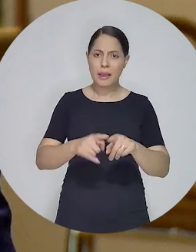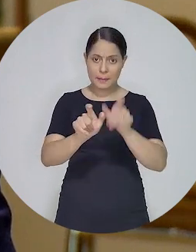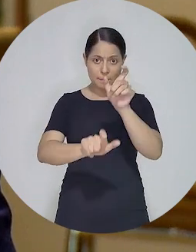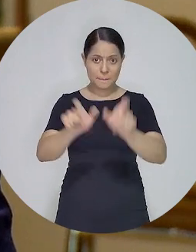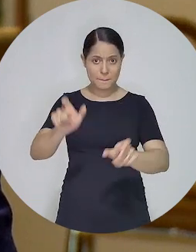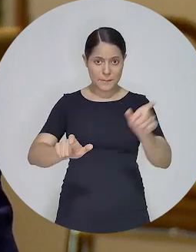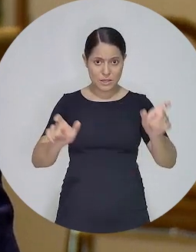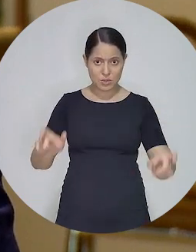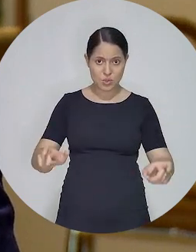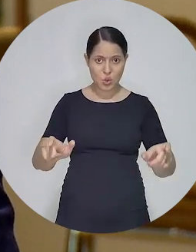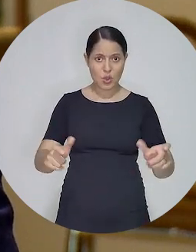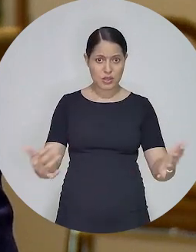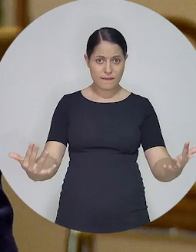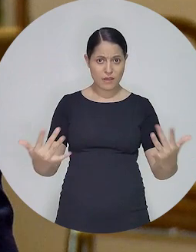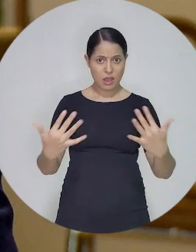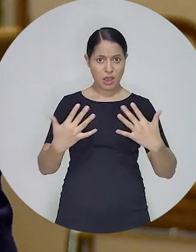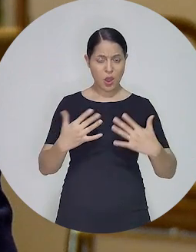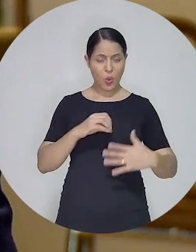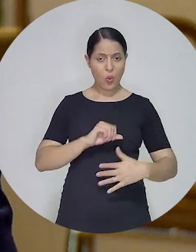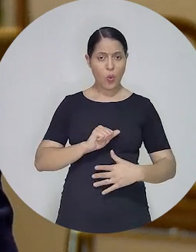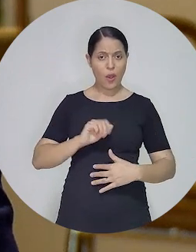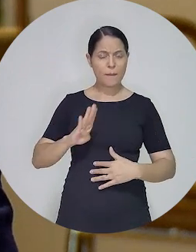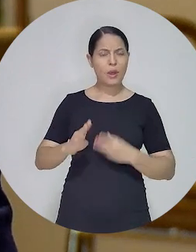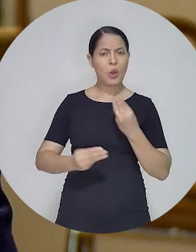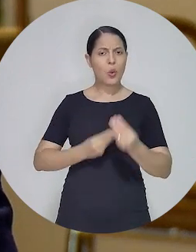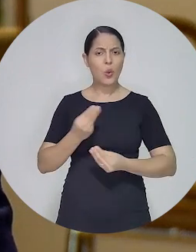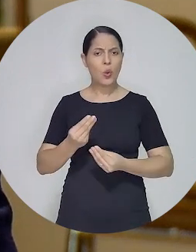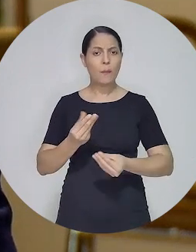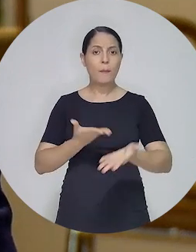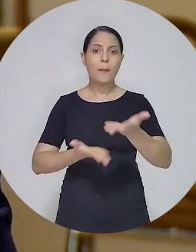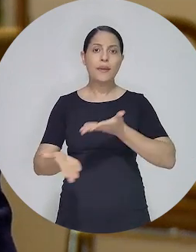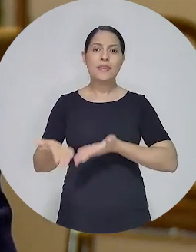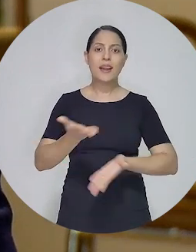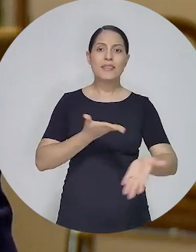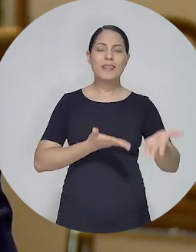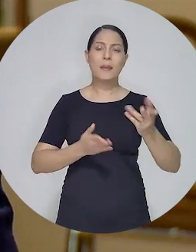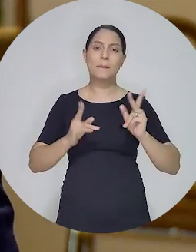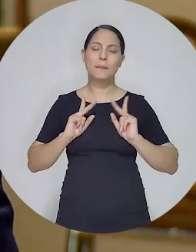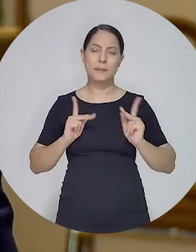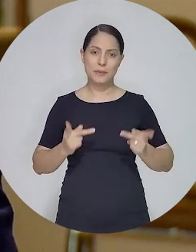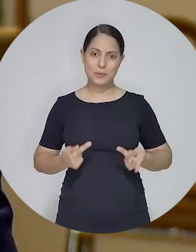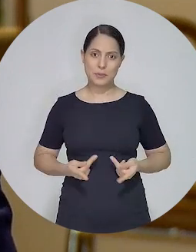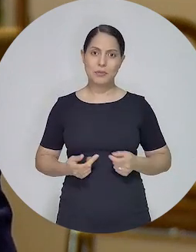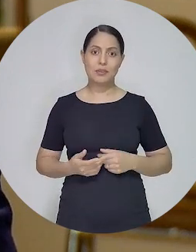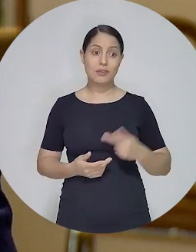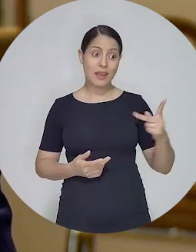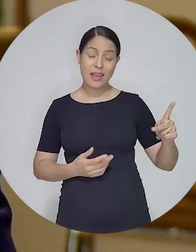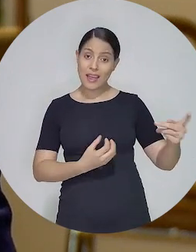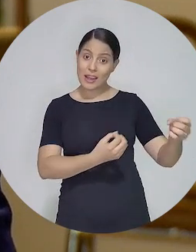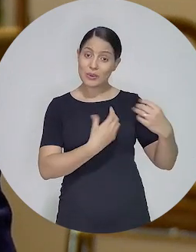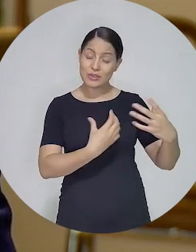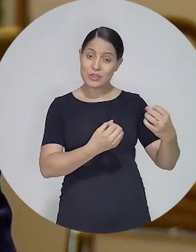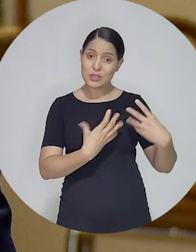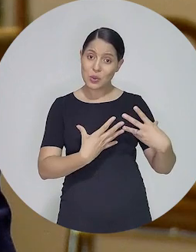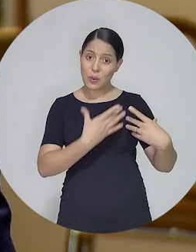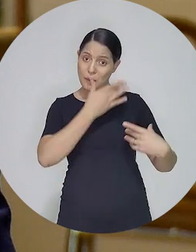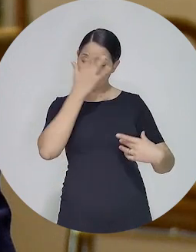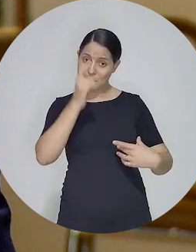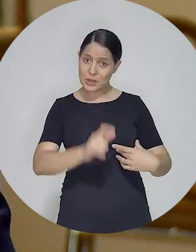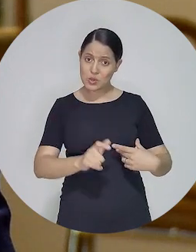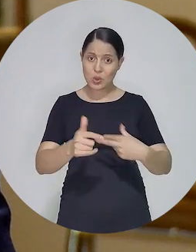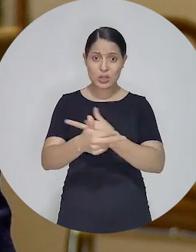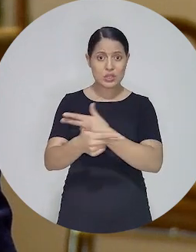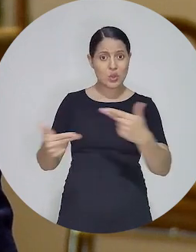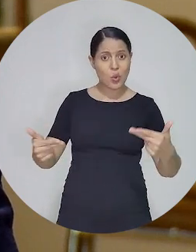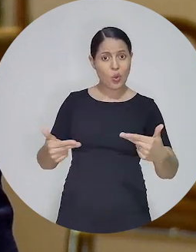dentro da ordem, elas sejam tratadas de forma humanizada. porque foi assim que ele nos ensinou a tratar as pessoas